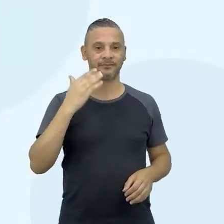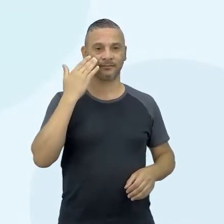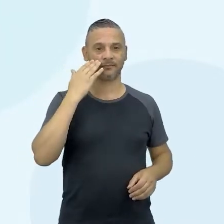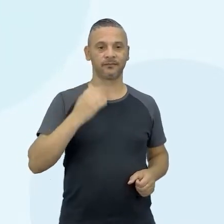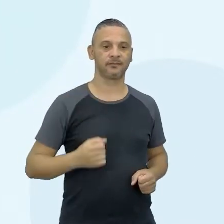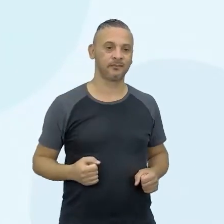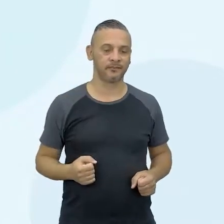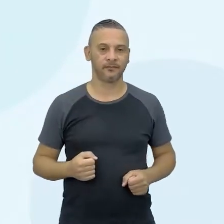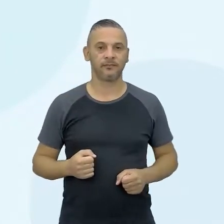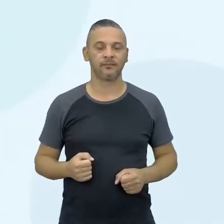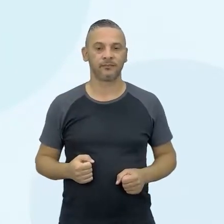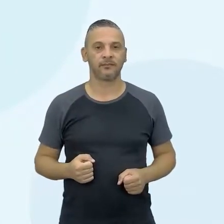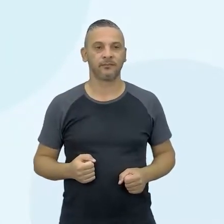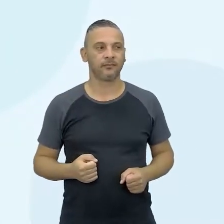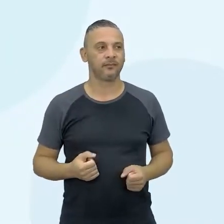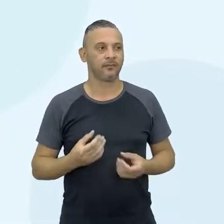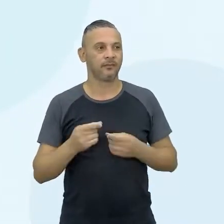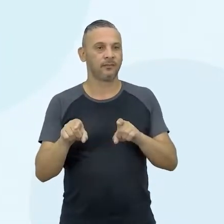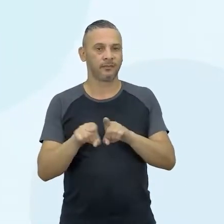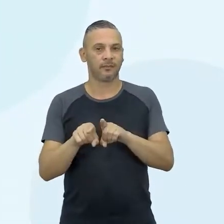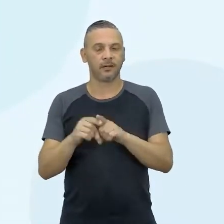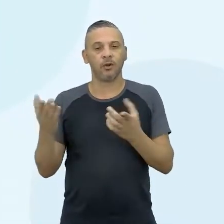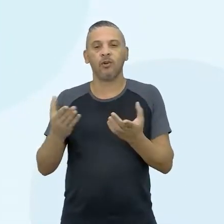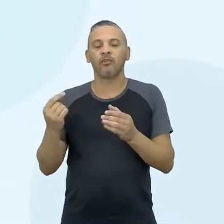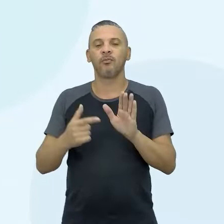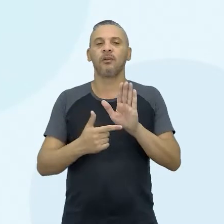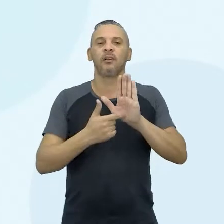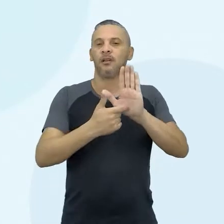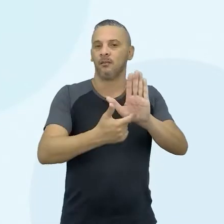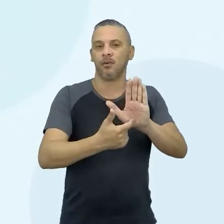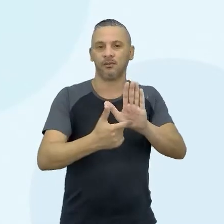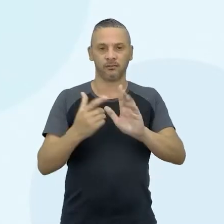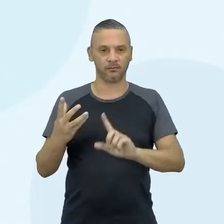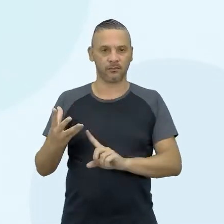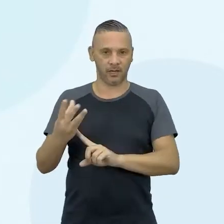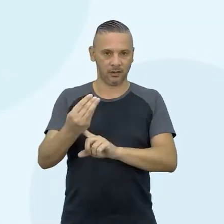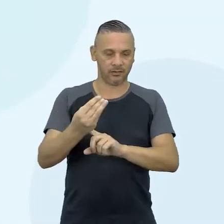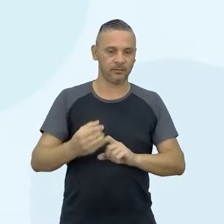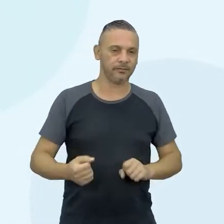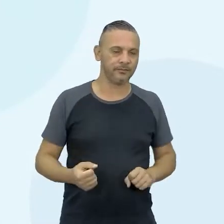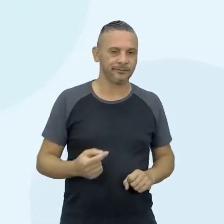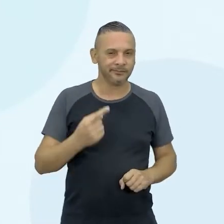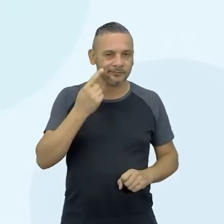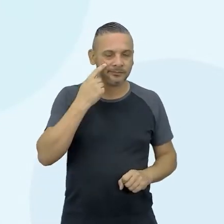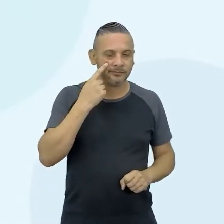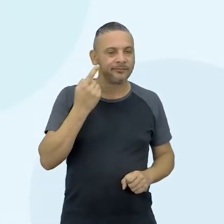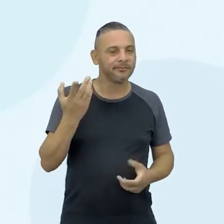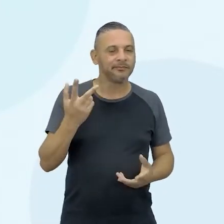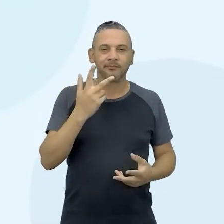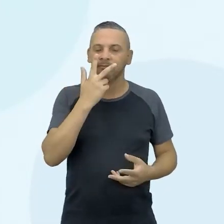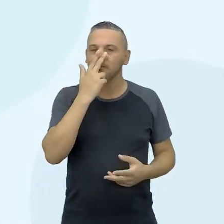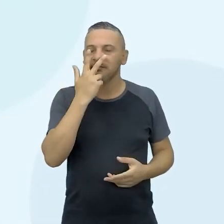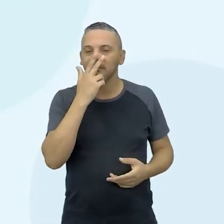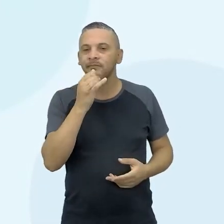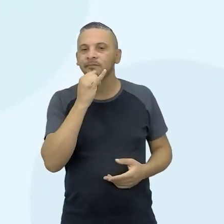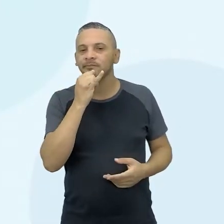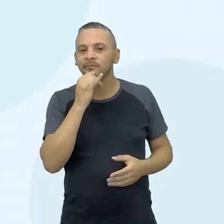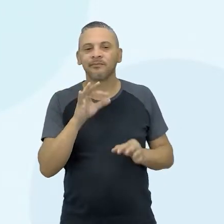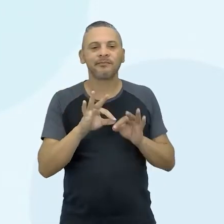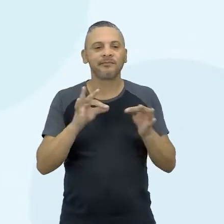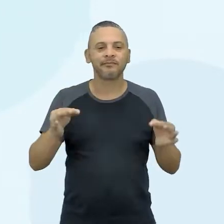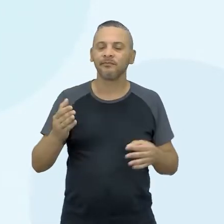blog. E aí é isso aí, ó. Hoje é o dia da nossa mostra. Então, a nossa mostra, eu imagino que pode estar parecida com esse desenho